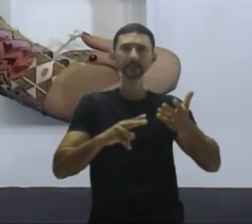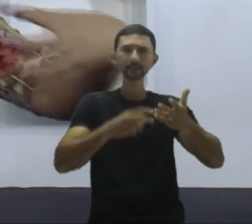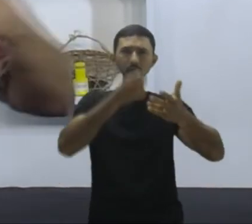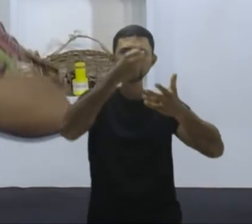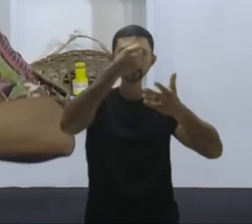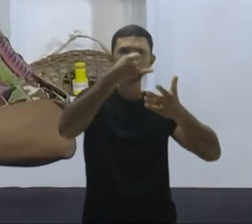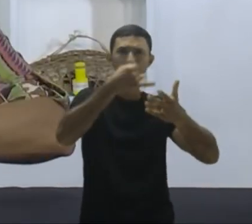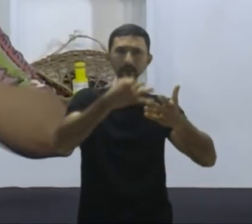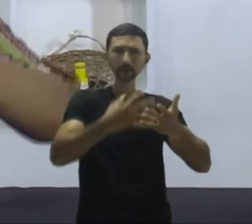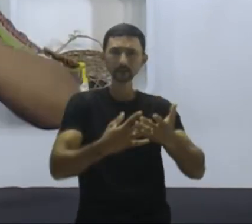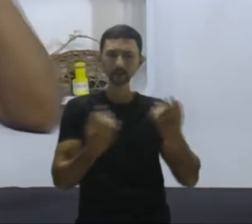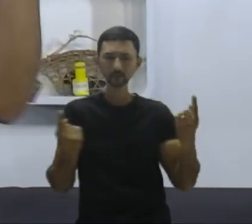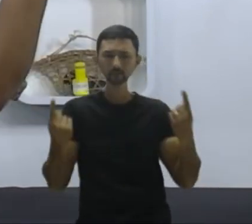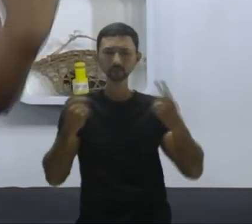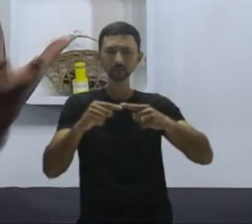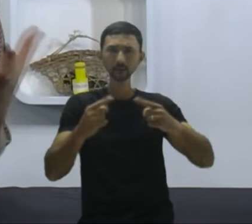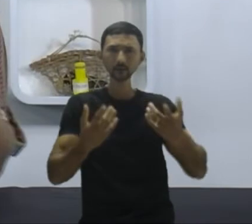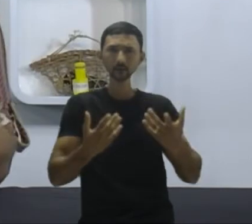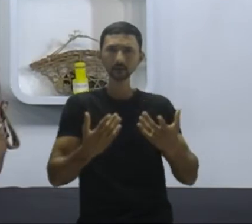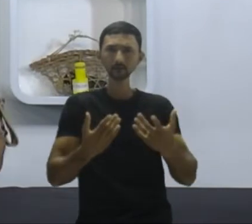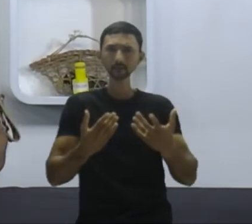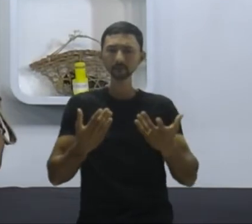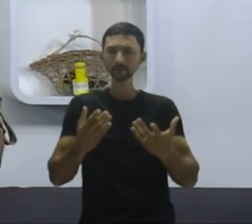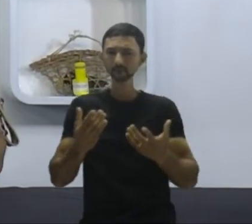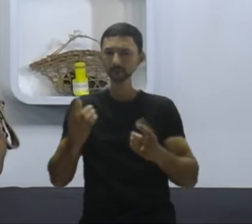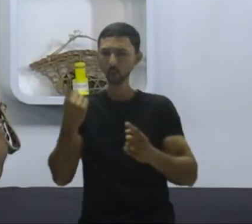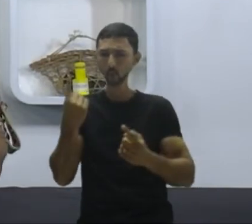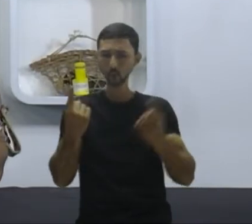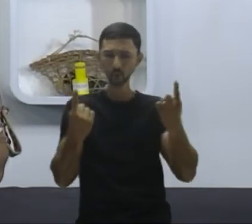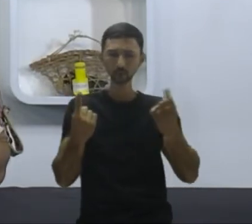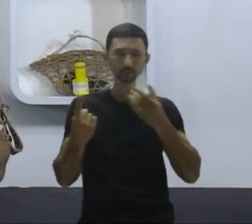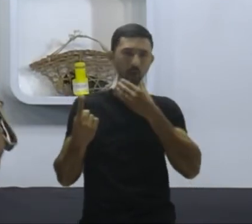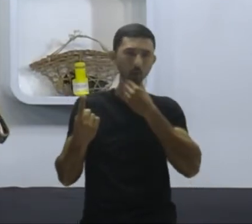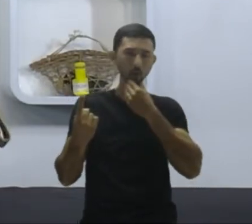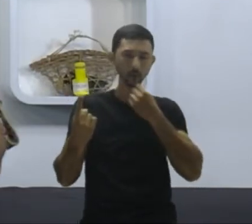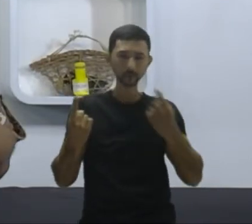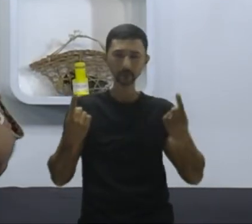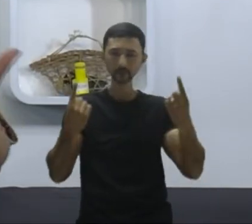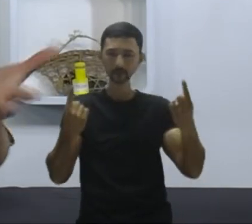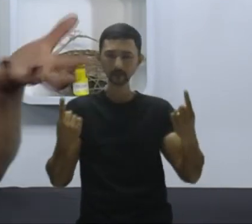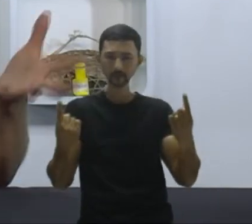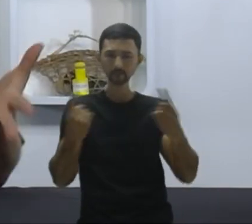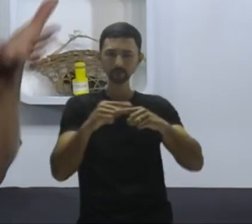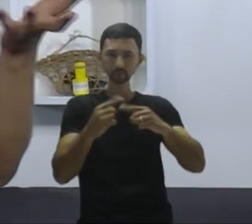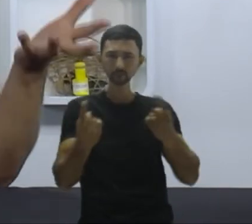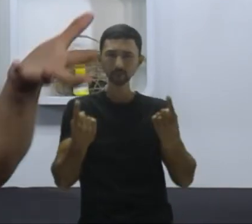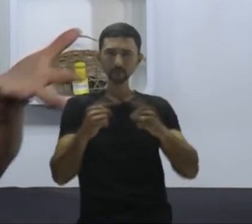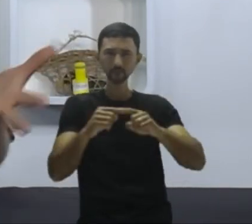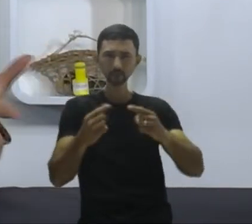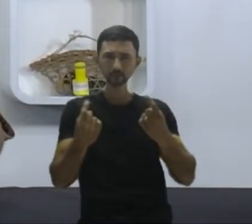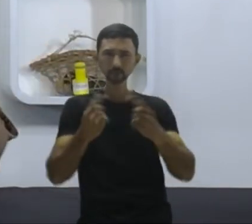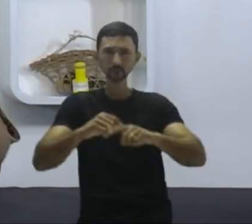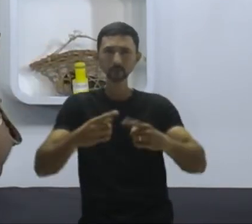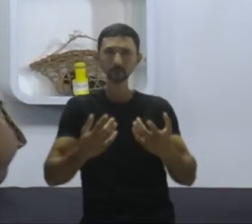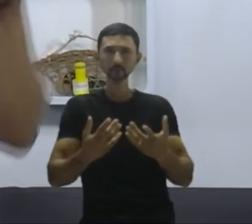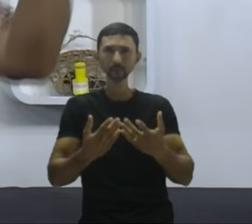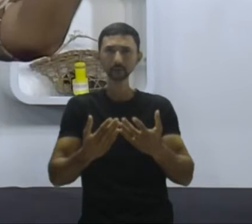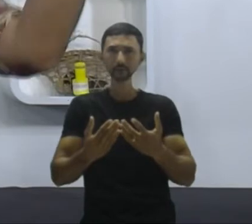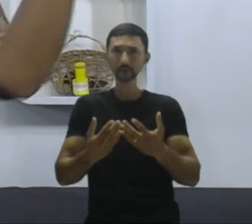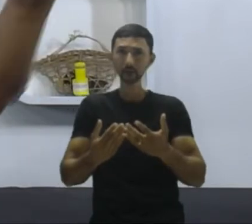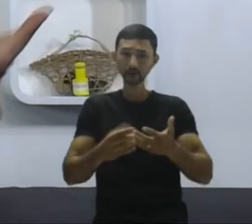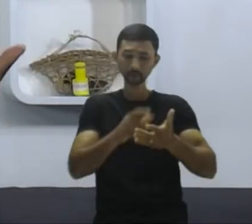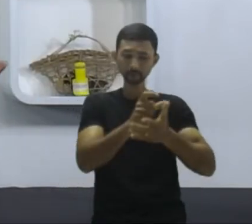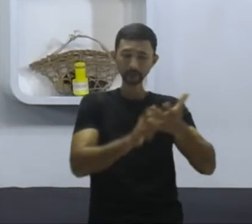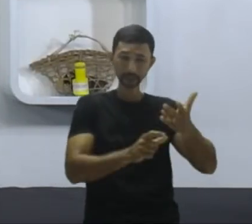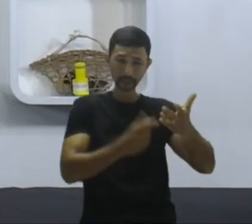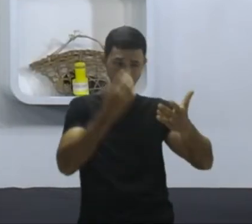o confronto entre Heitor e Aquiles, certo? Aí vocês podem dizer, mas eu não estou entendendo nada, eu vou ter que ler isso.